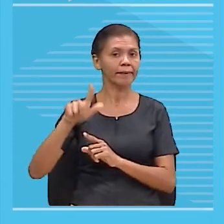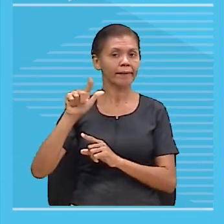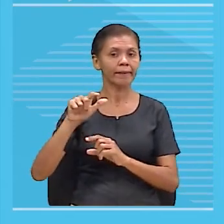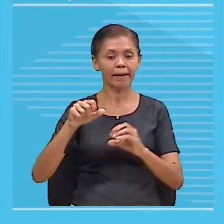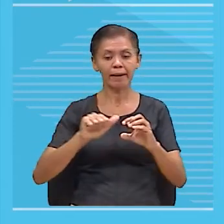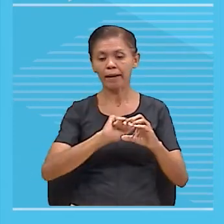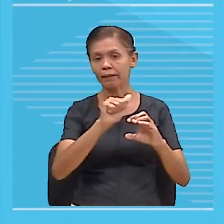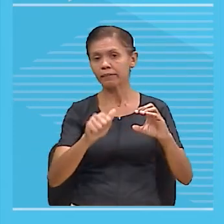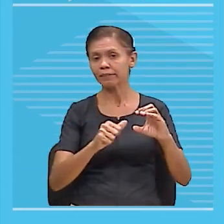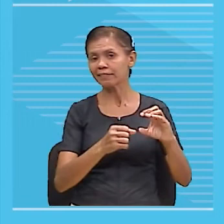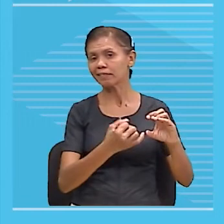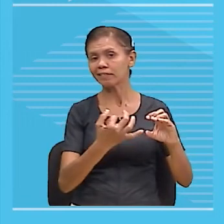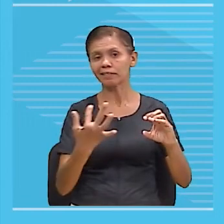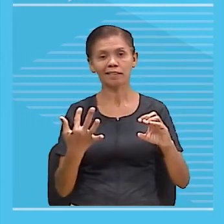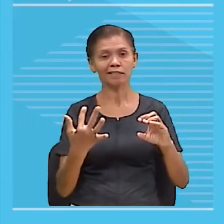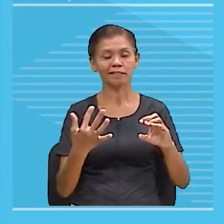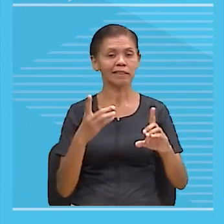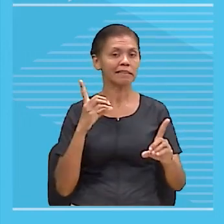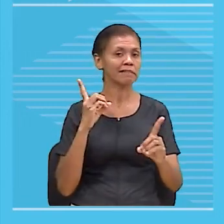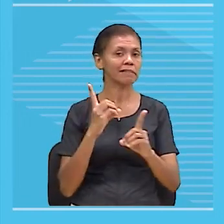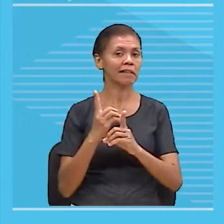A capacitância,